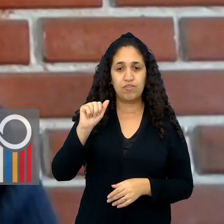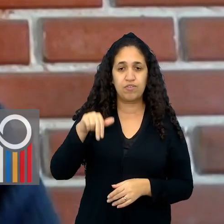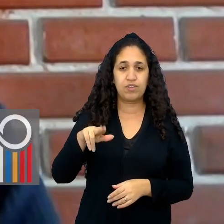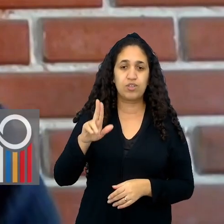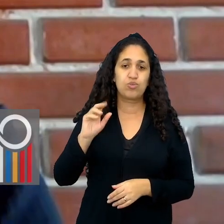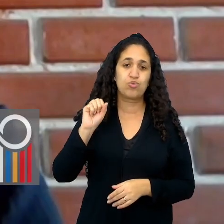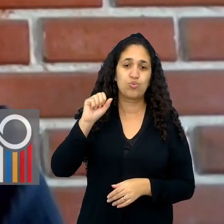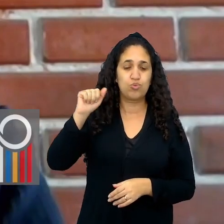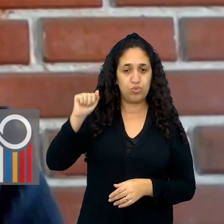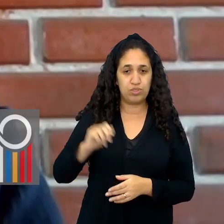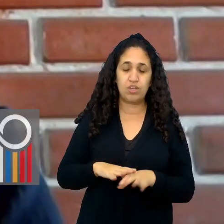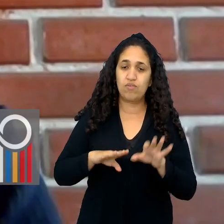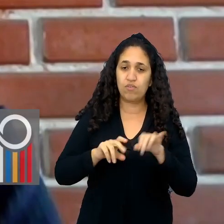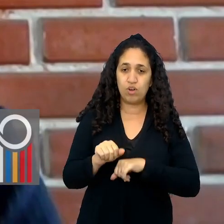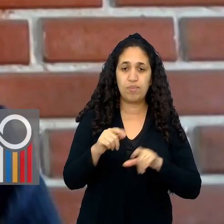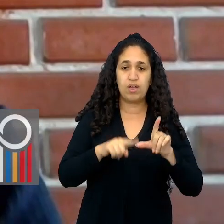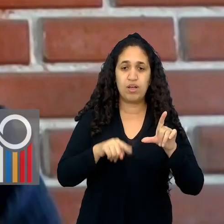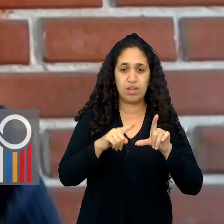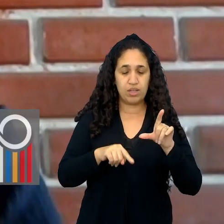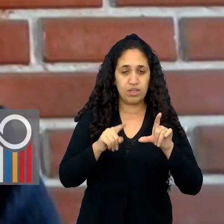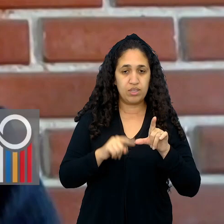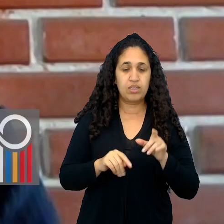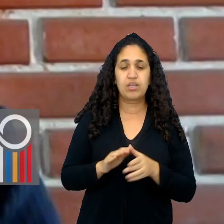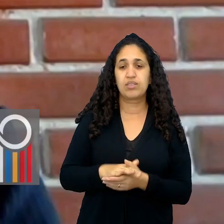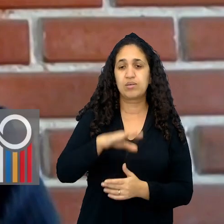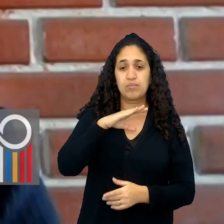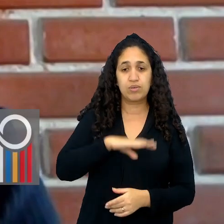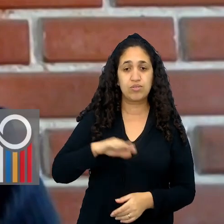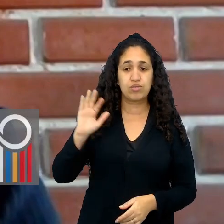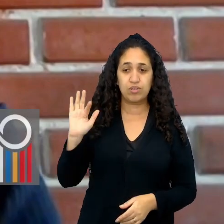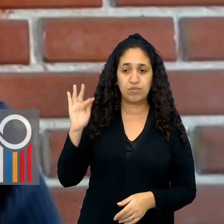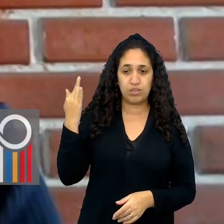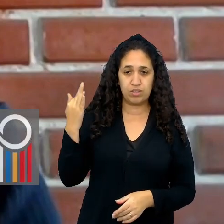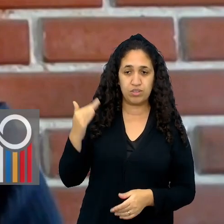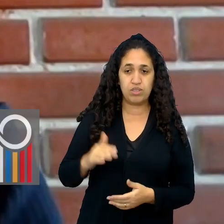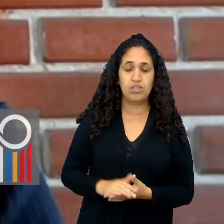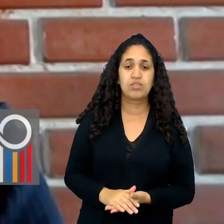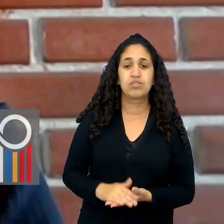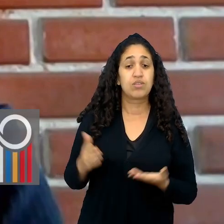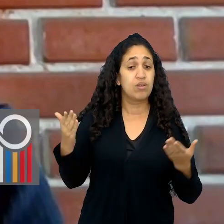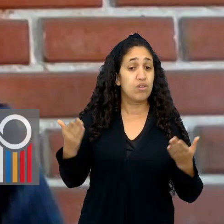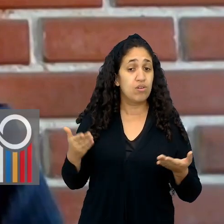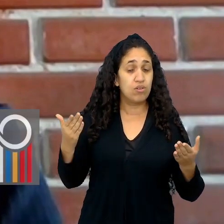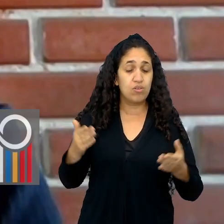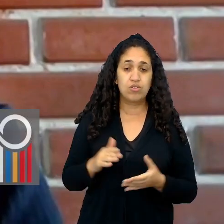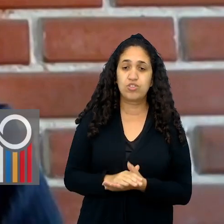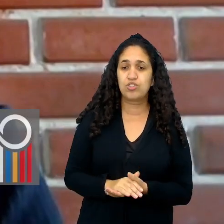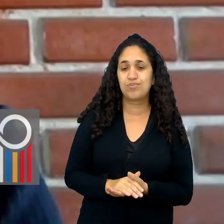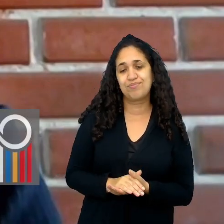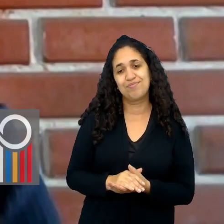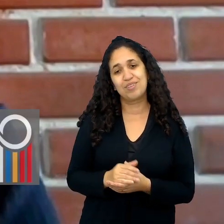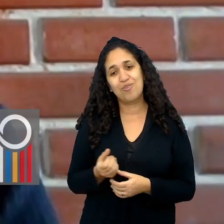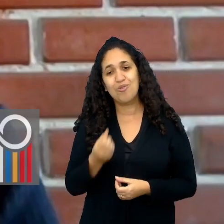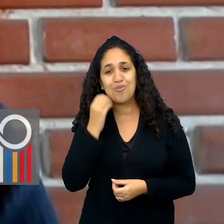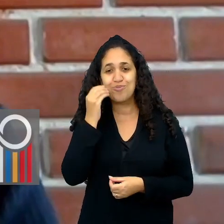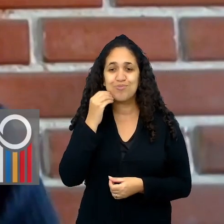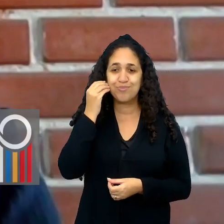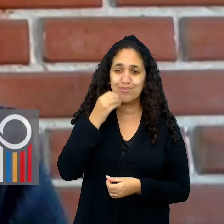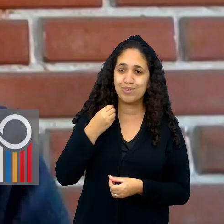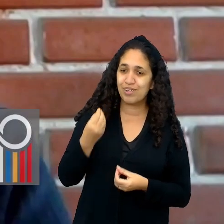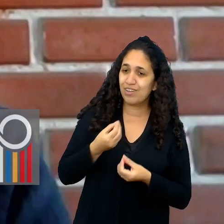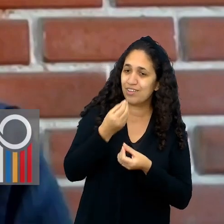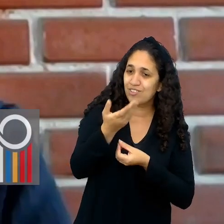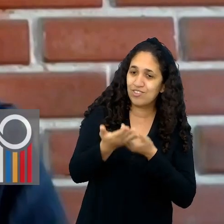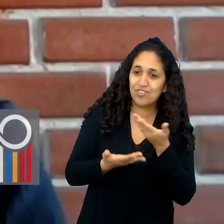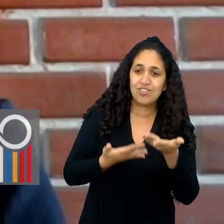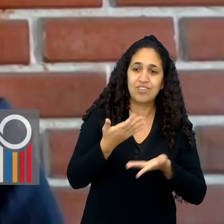Batista, graduada em Letras, licenciada em Português e Francês. Estou aqui hoje para compartilhar experiências, uma vez